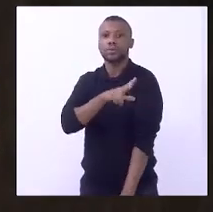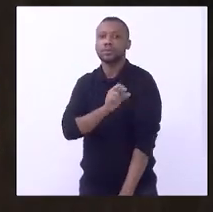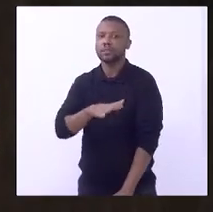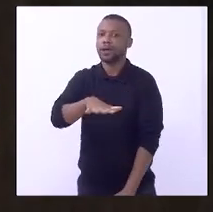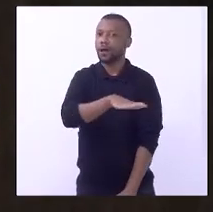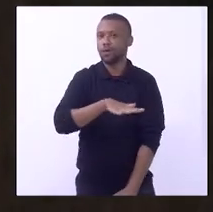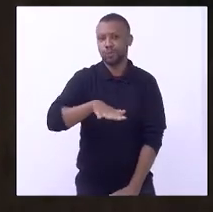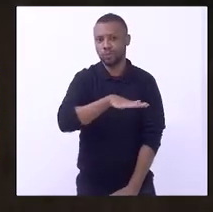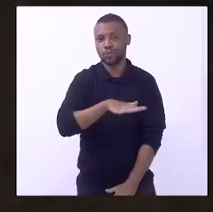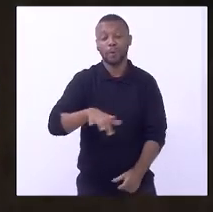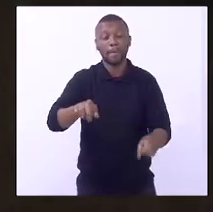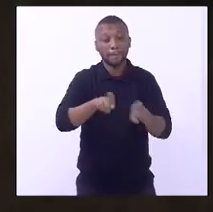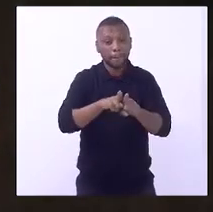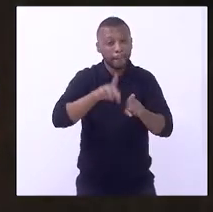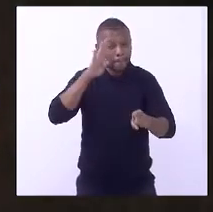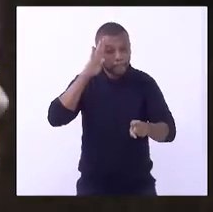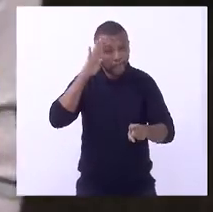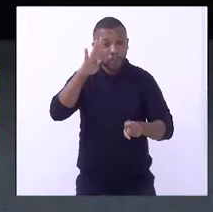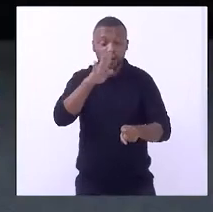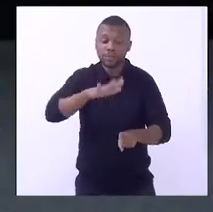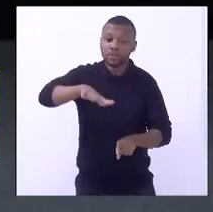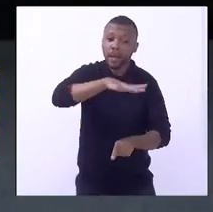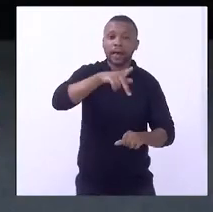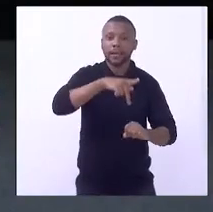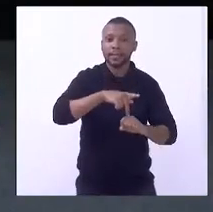inclusive na pós-graduação.